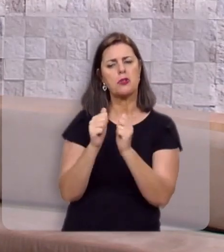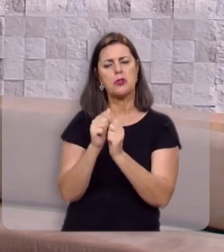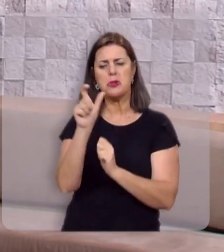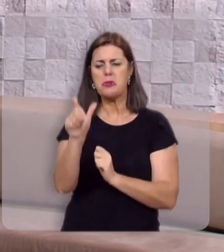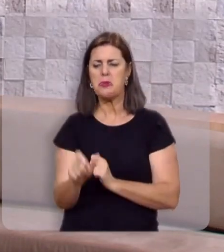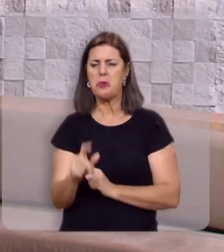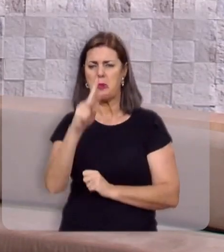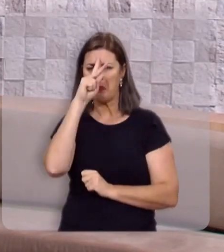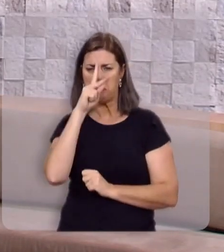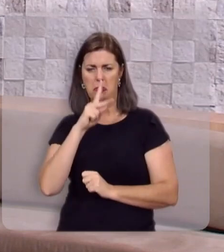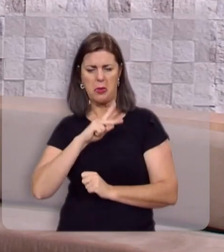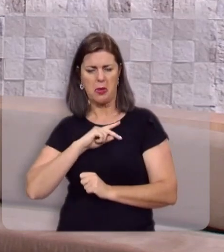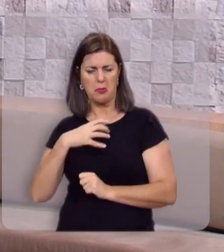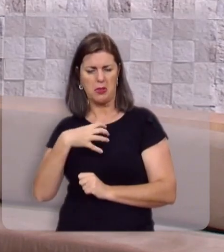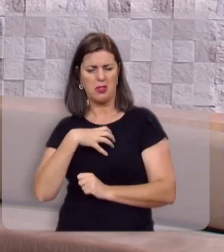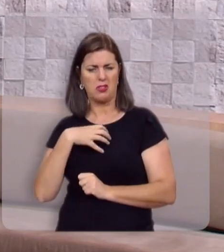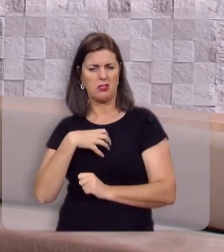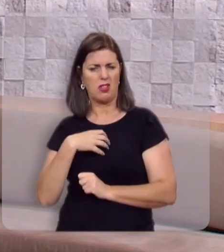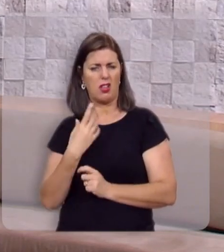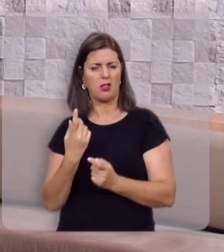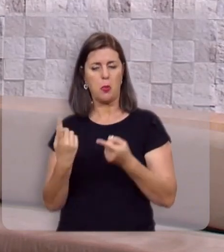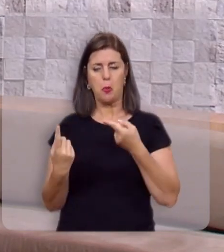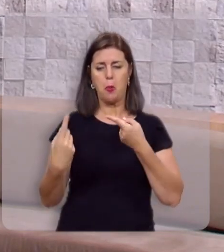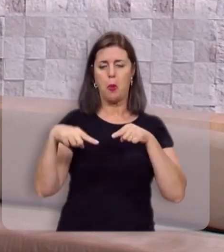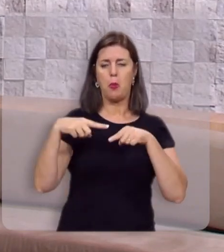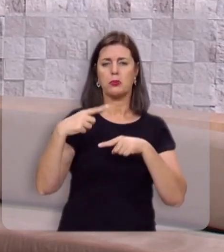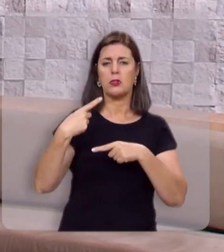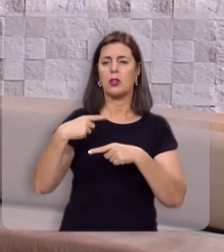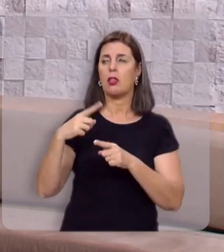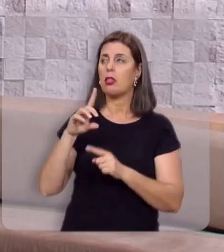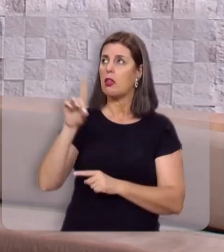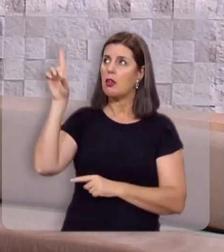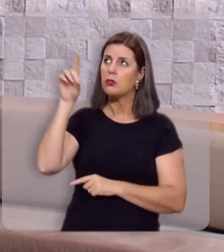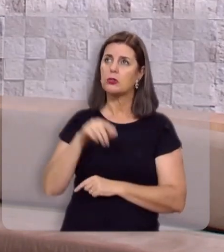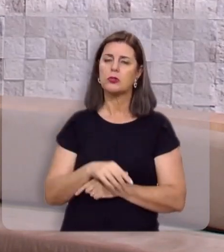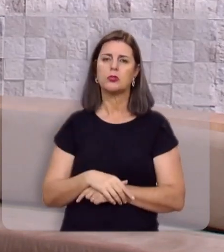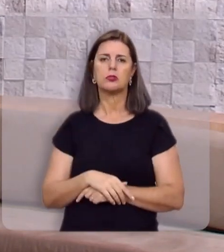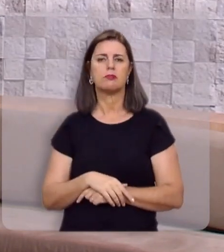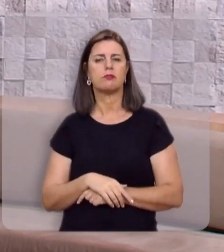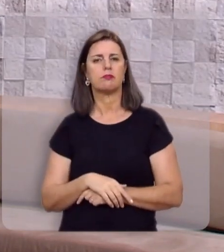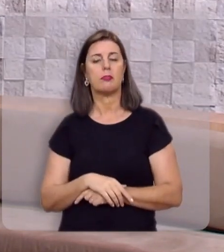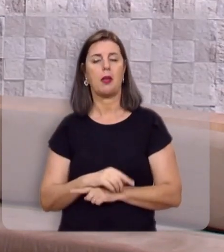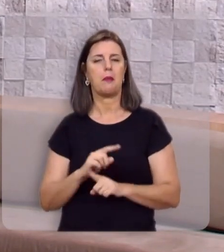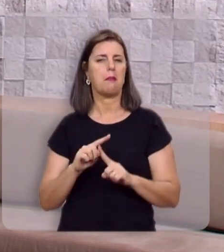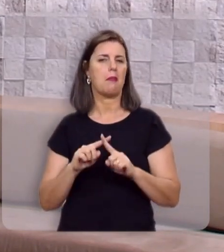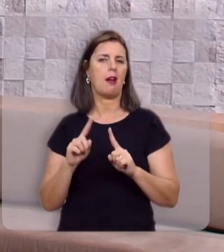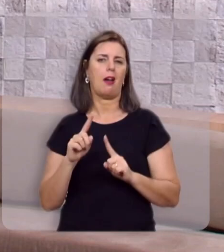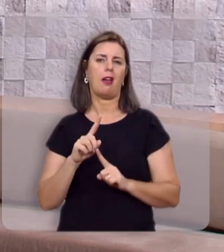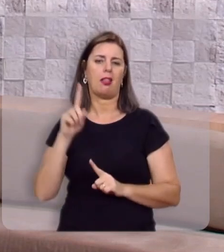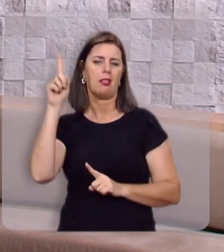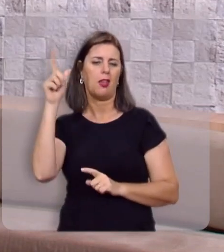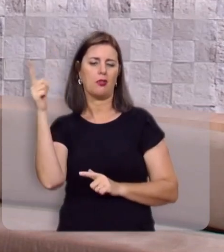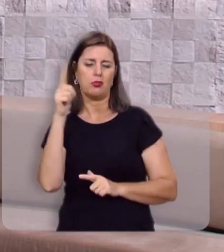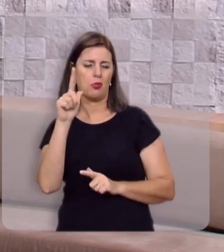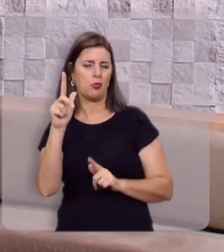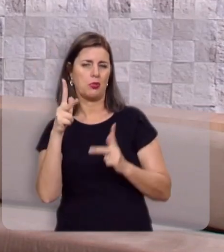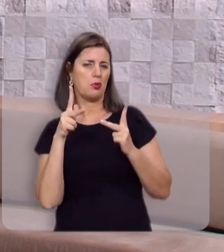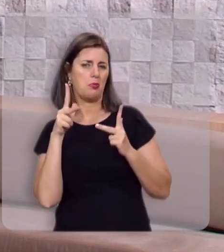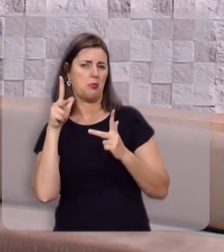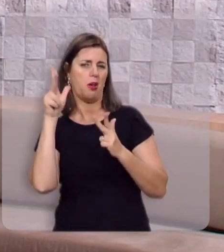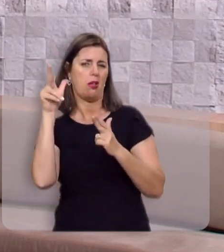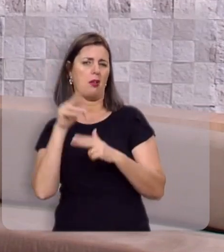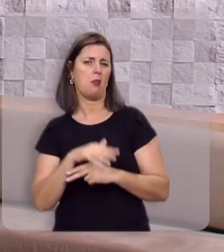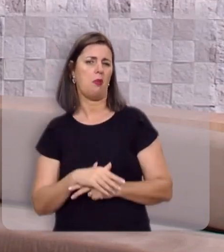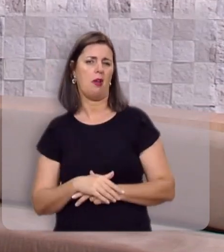sua insanidade, se rebelarem contra Deus, mas isso não abala o trono de